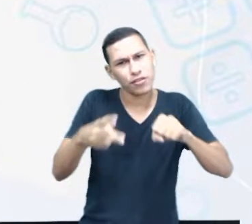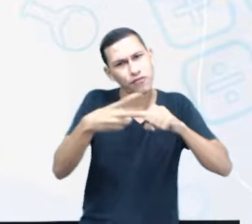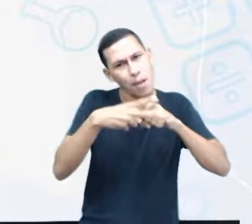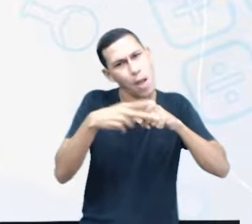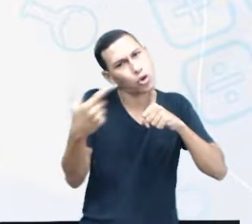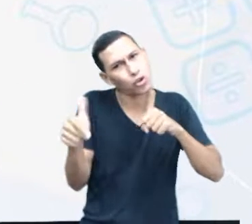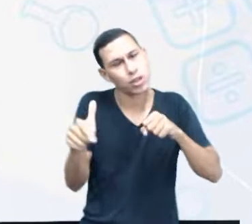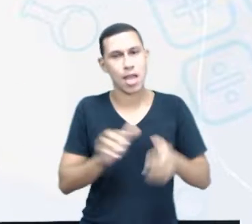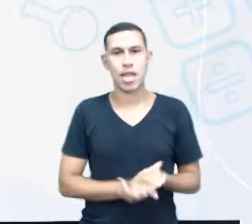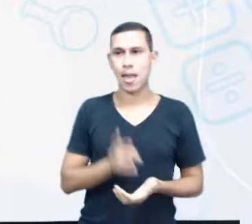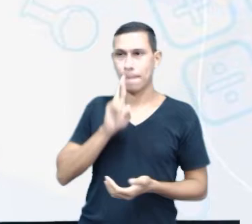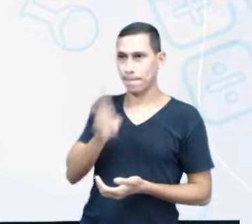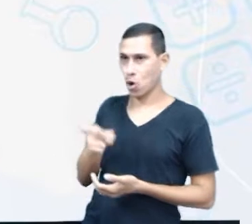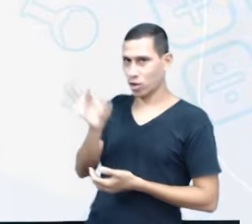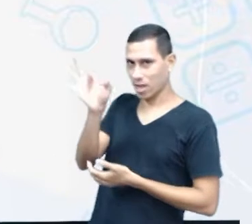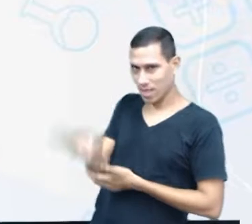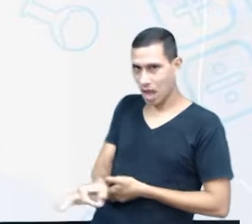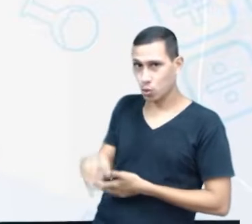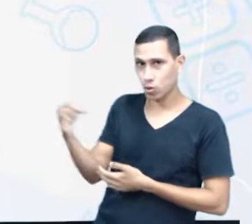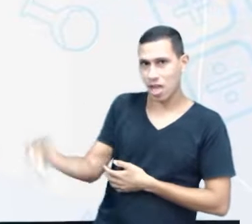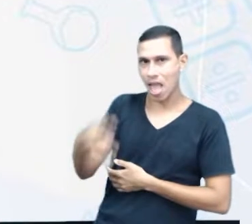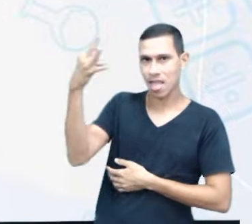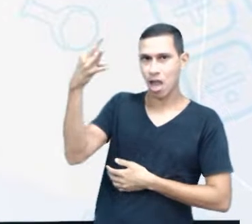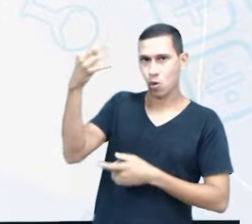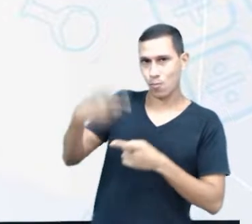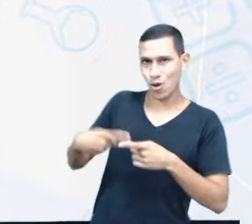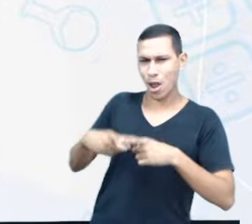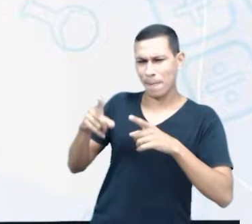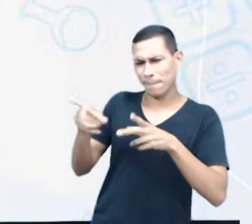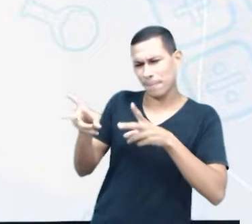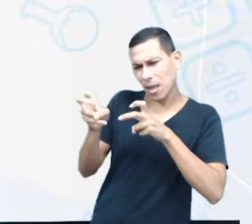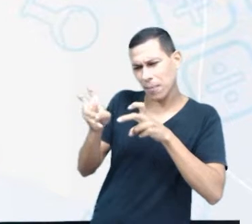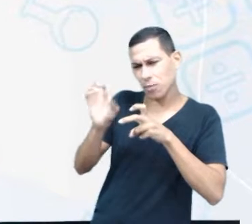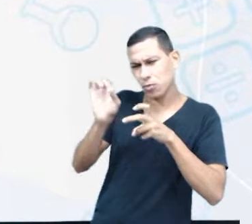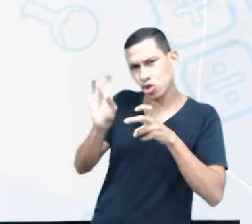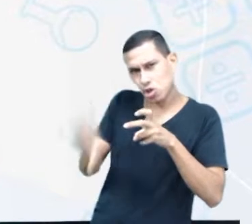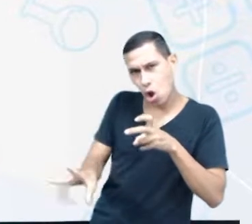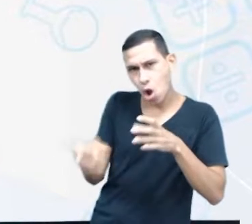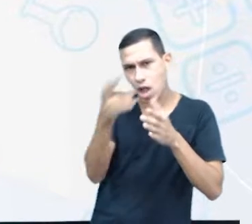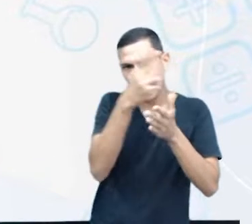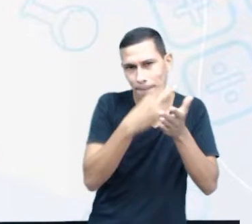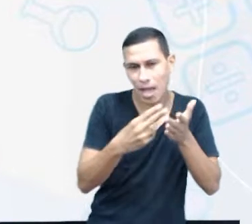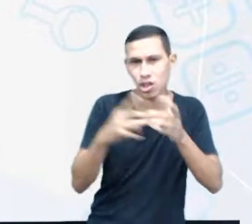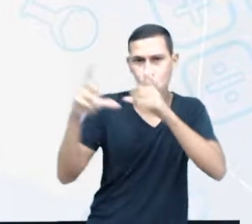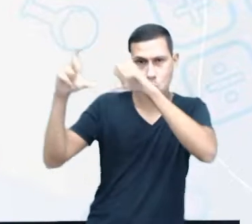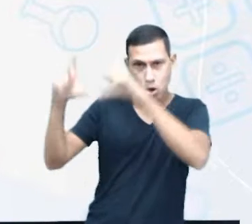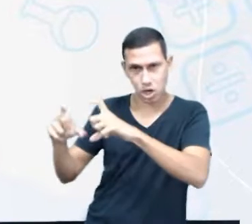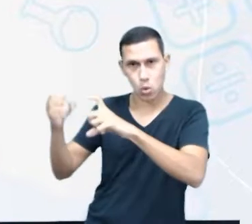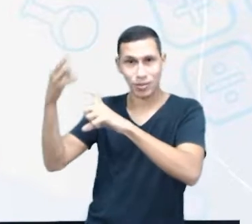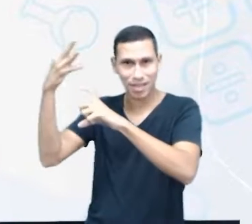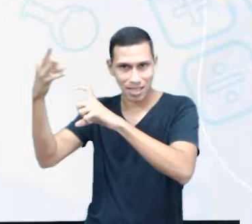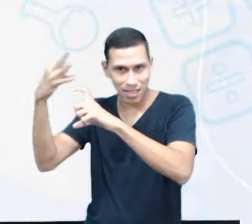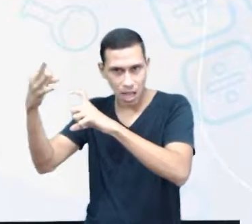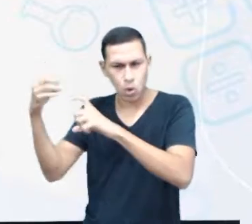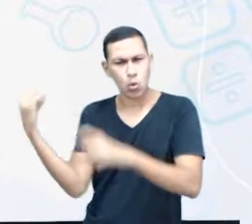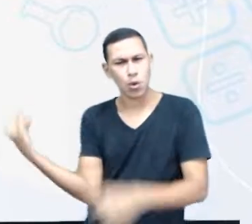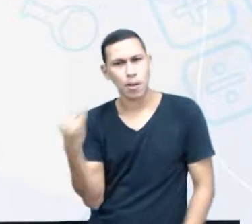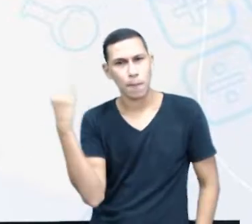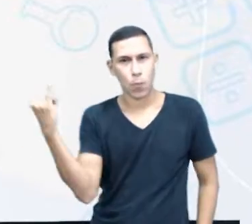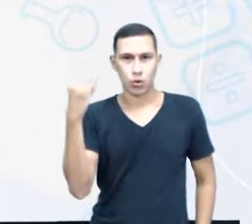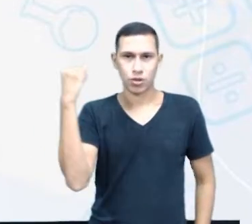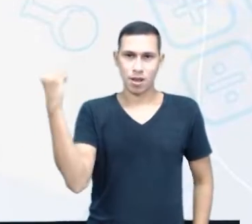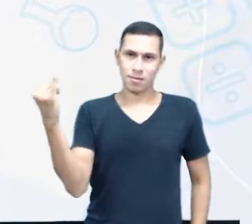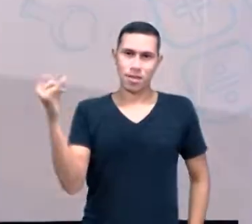correta é o terceiro quadrinho, em que você percebe que só há imagens. E esse terceiro quadrinho é tão importante na